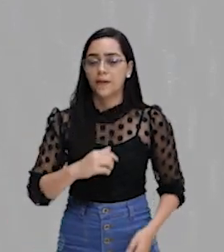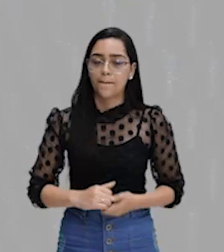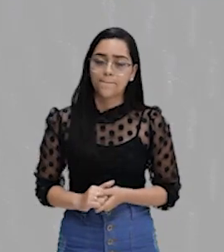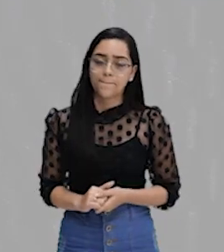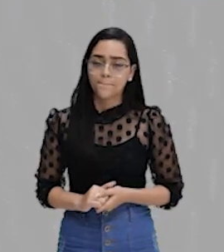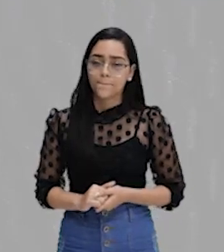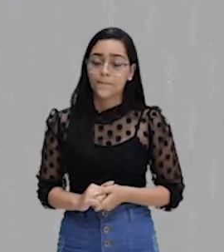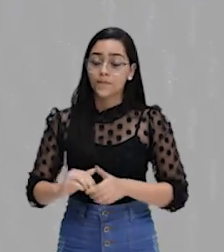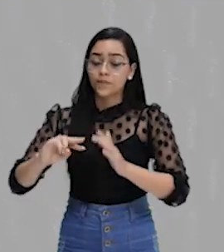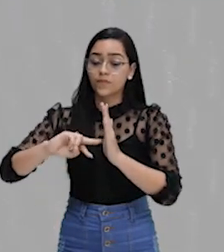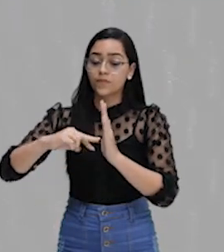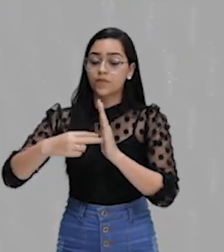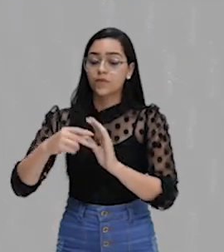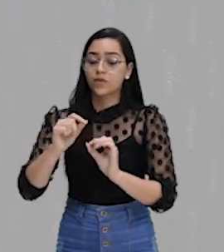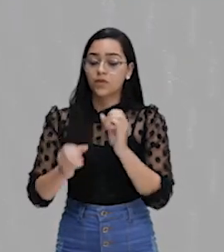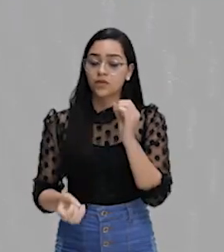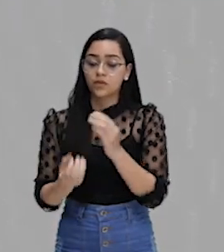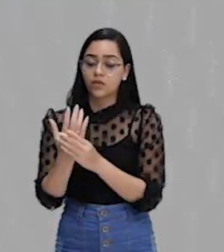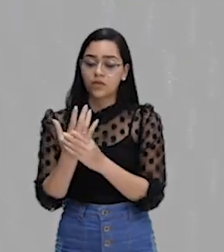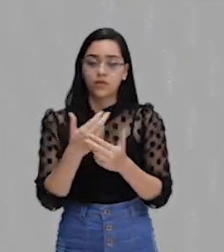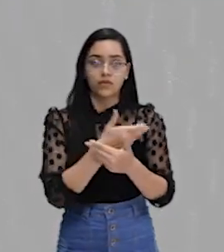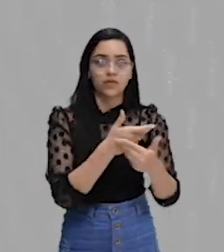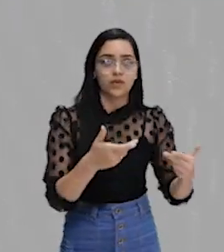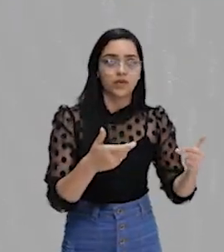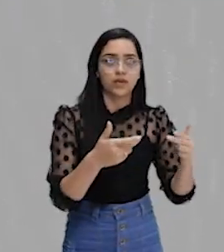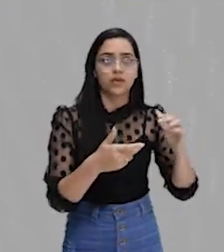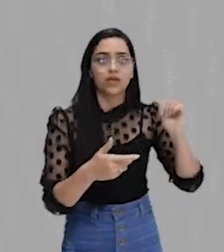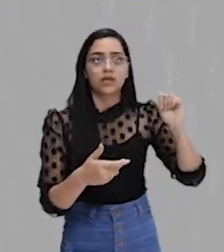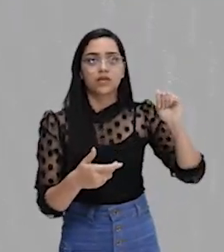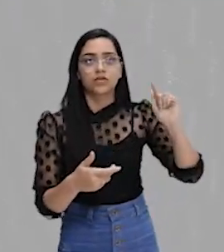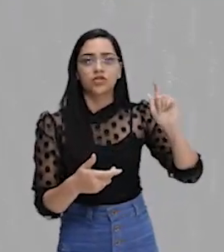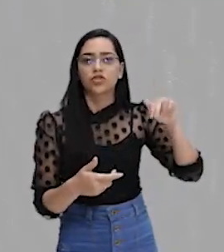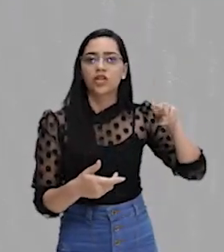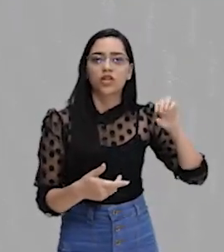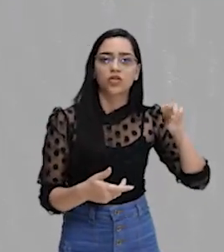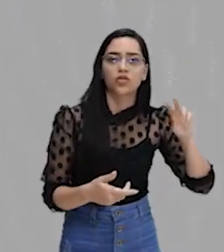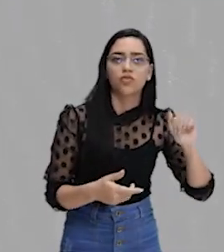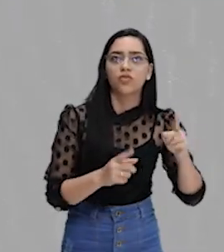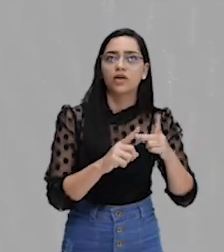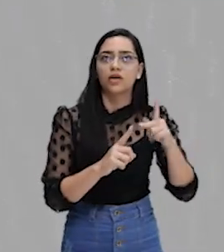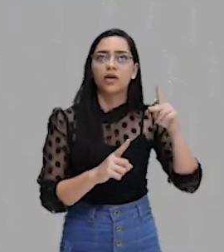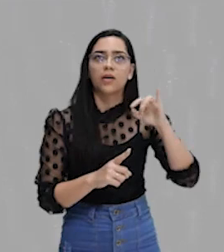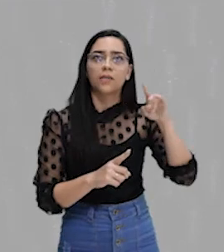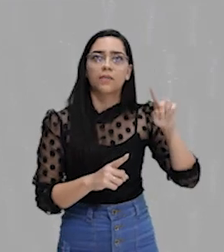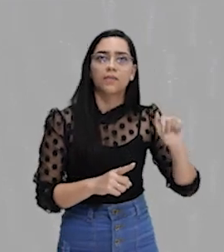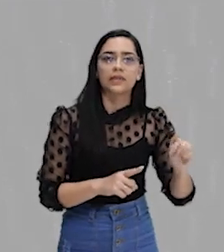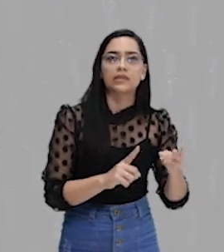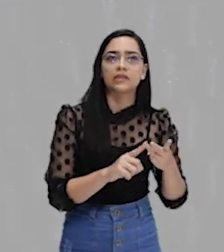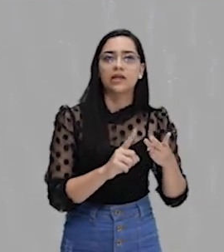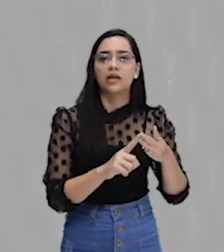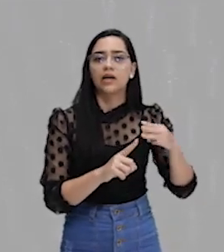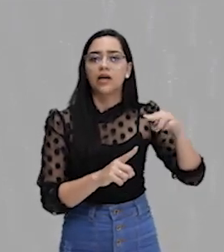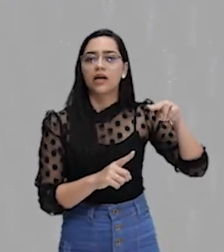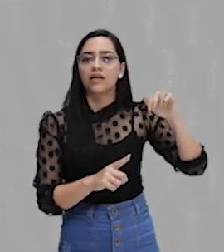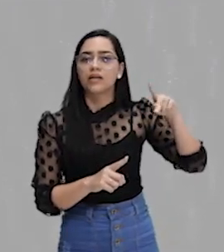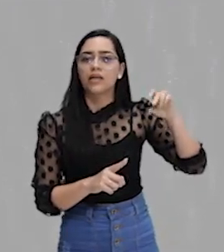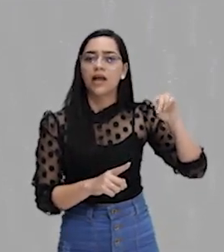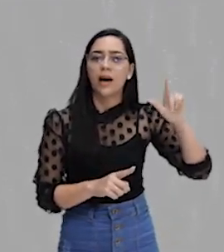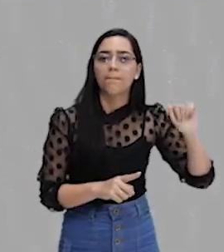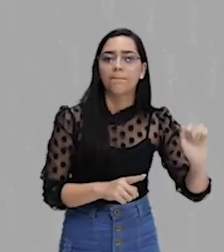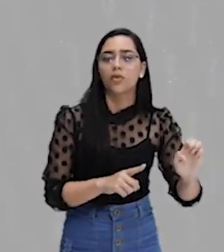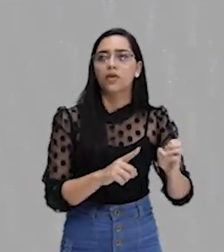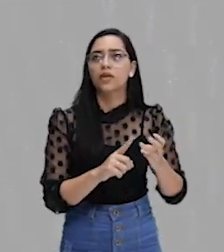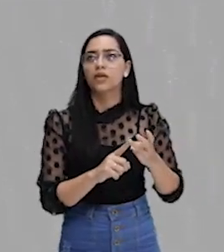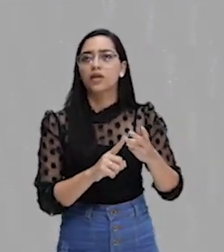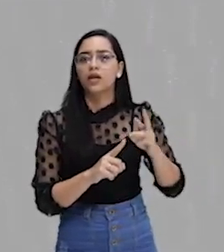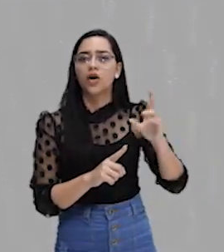Itálica. Ou seja, ele surge em cidades como Gênova, Veneza, Pisa, Nápoles, Roma. É